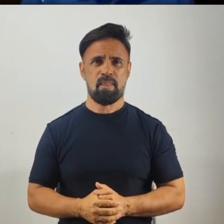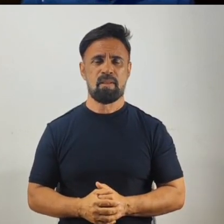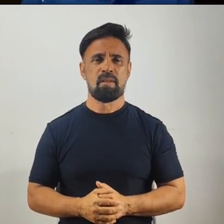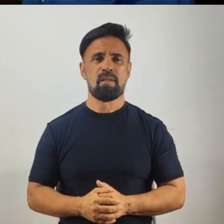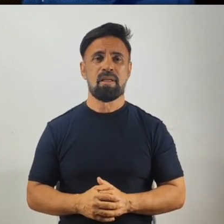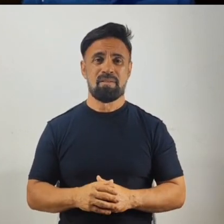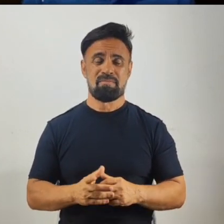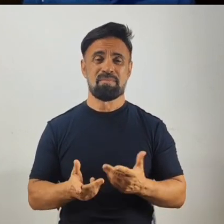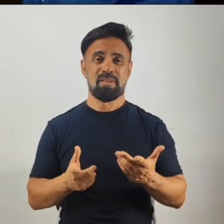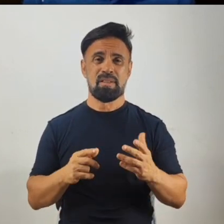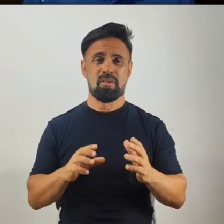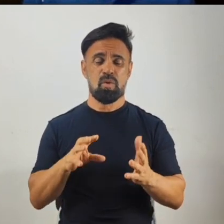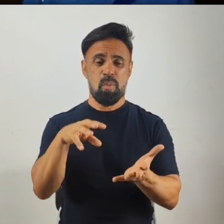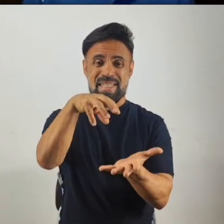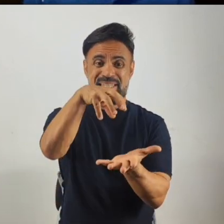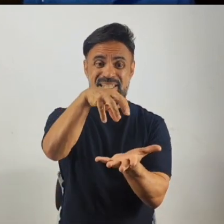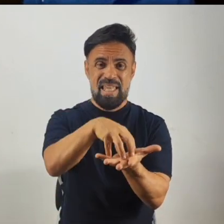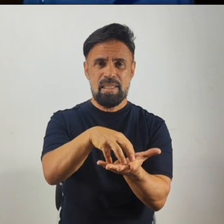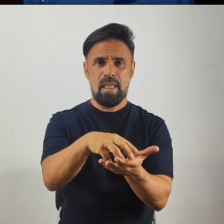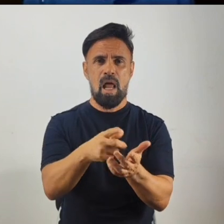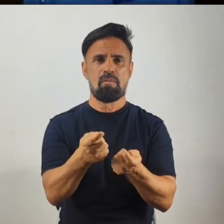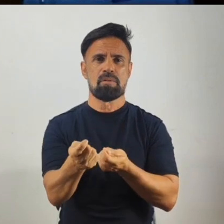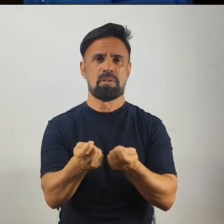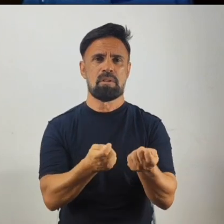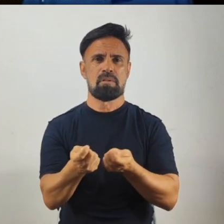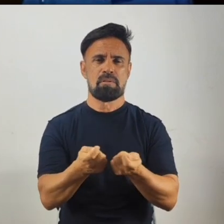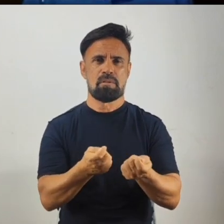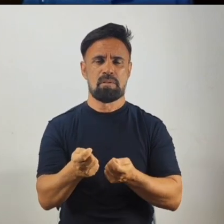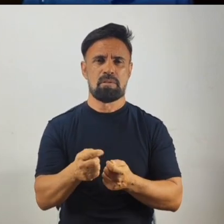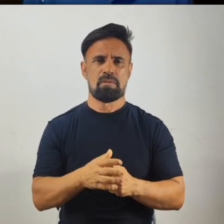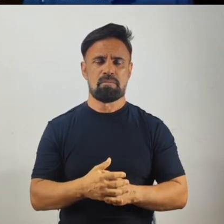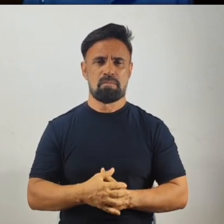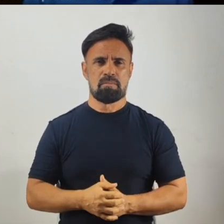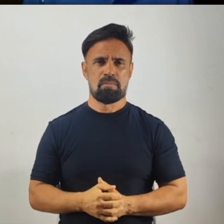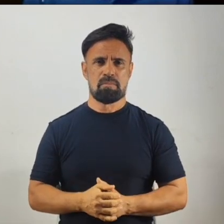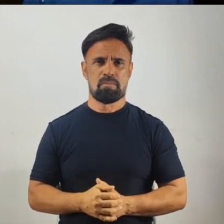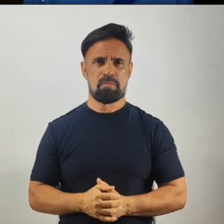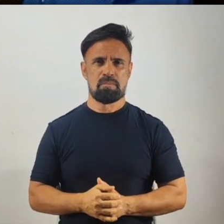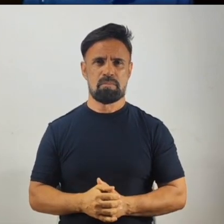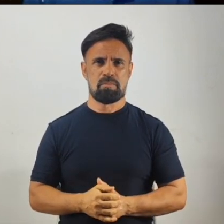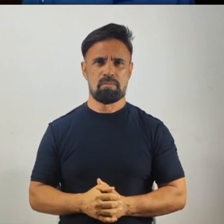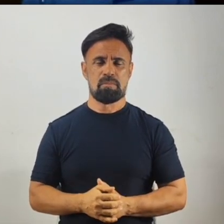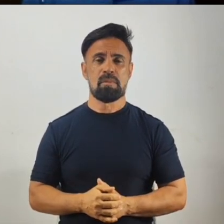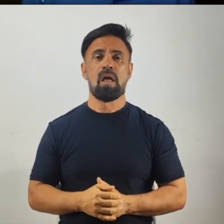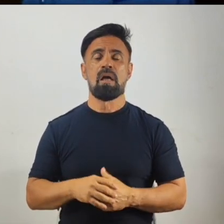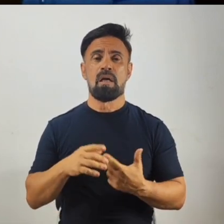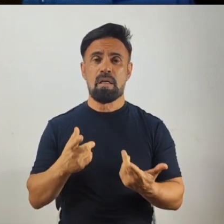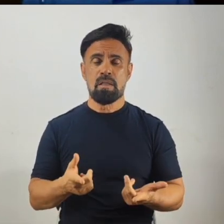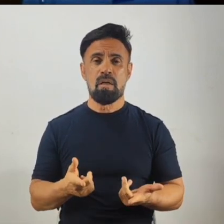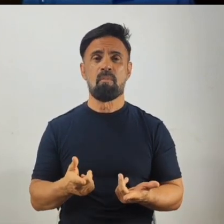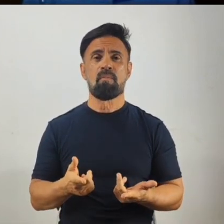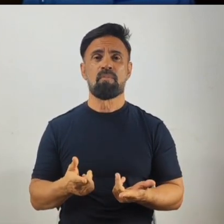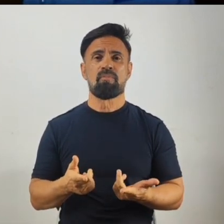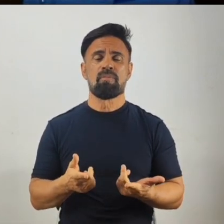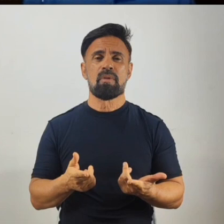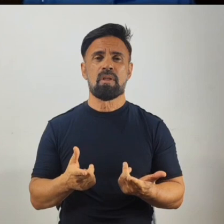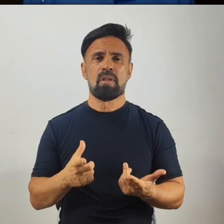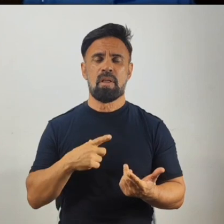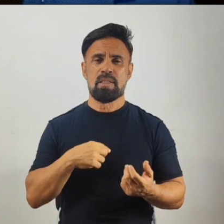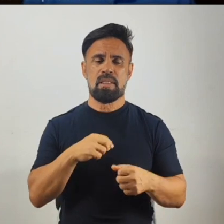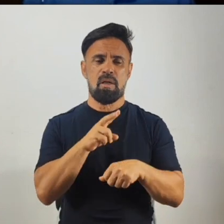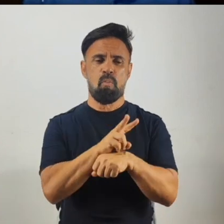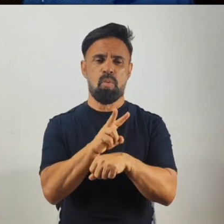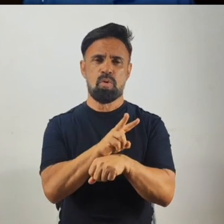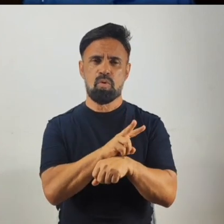institucionalmente ou integrado através de uma central de regulação. Desse modo, é